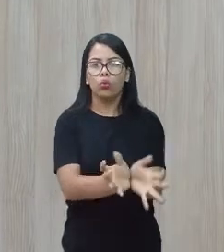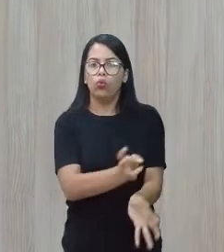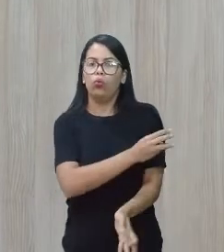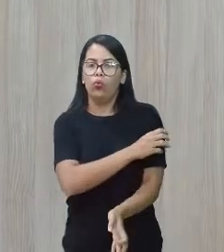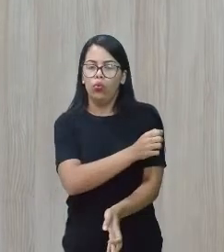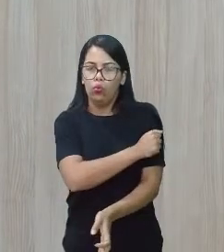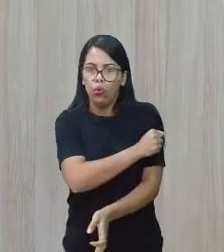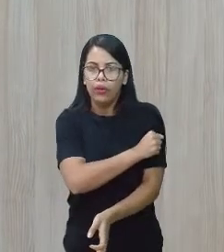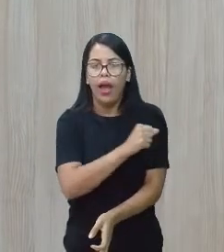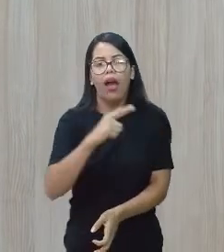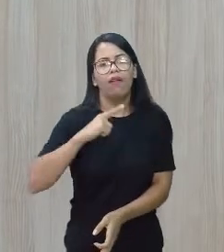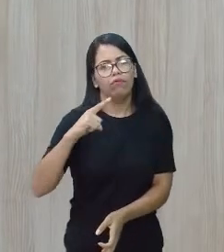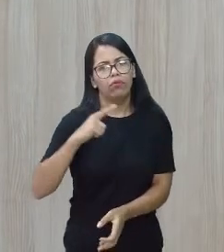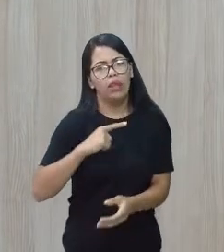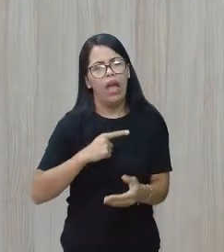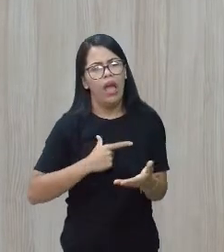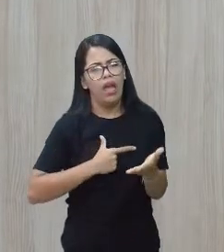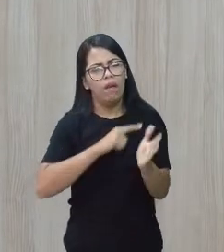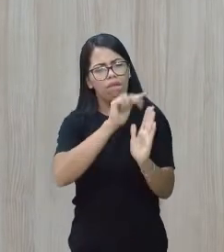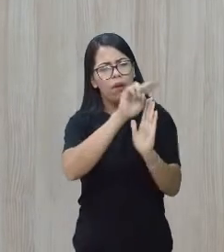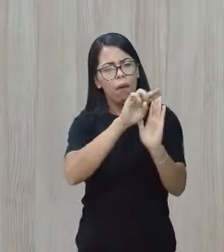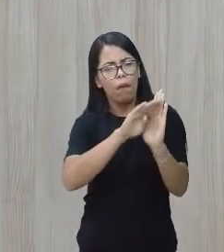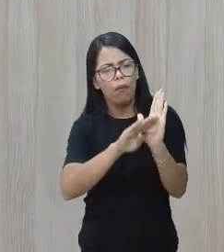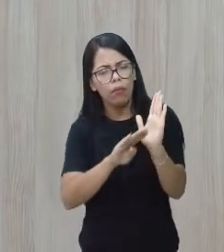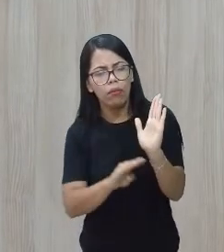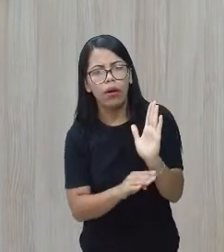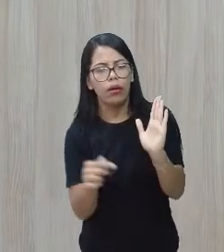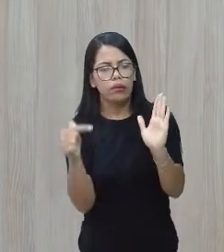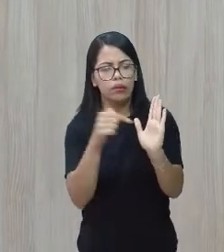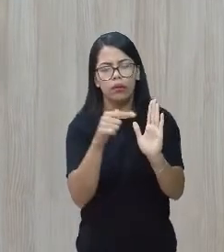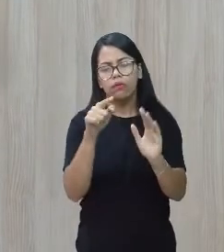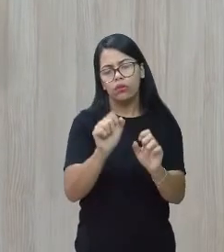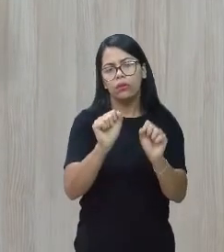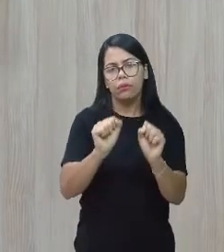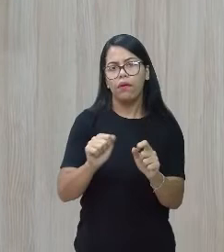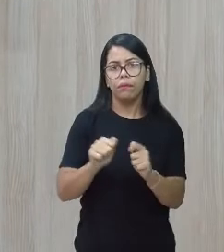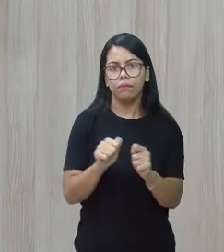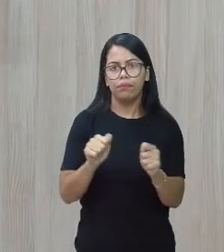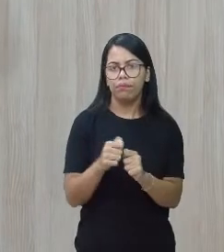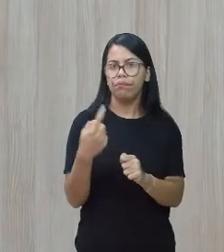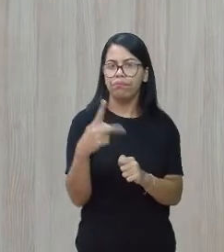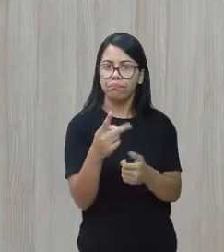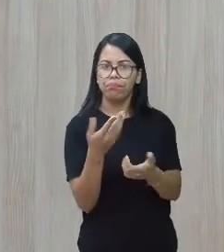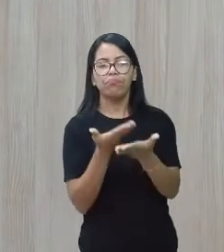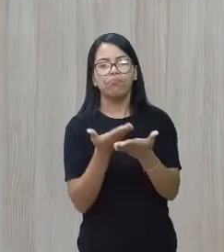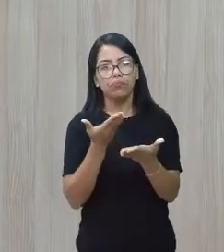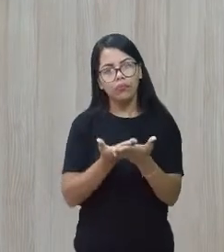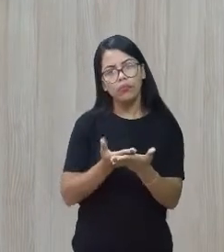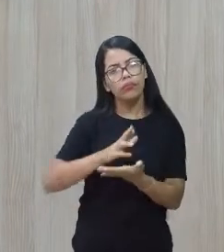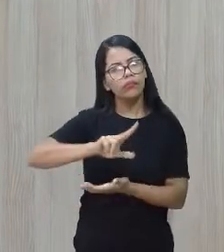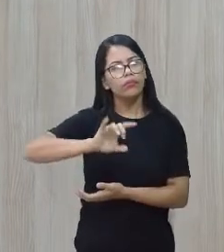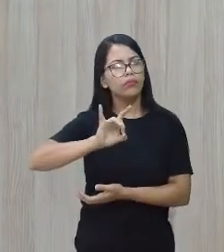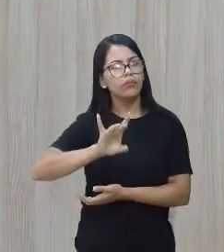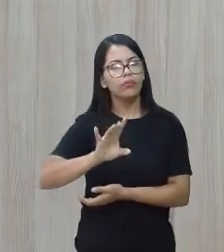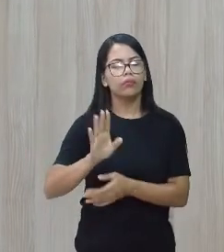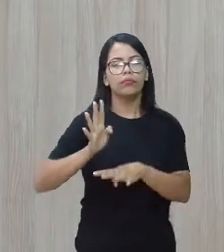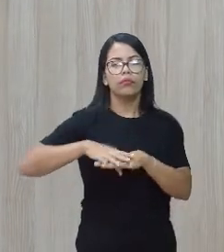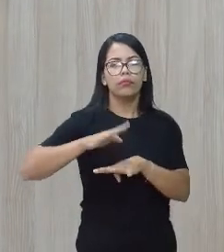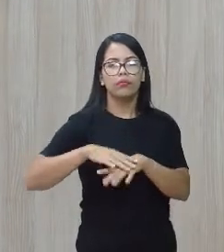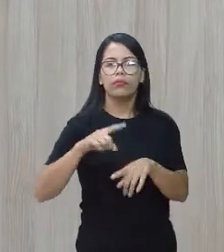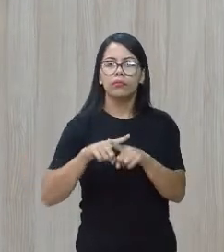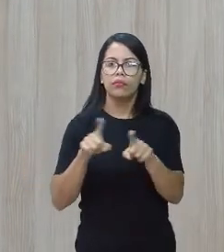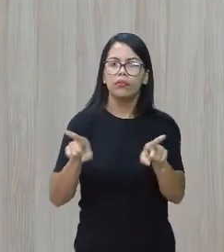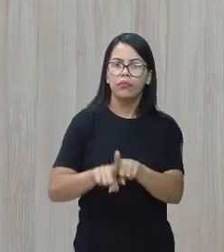playlist lá, tá bom? Nessa playlist você vai fazer aí as suas aulas, não só de matemática, mas também